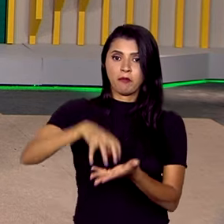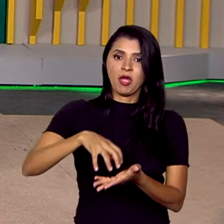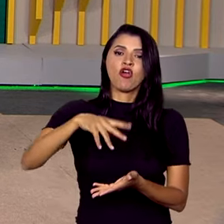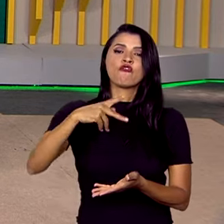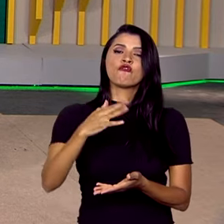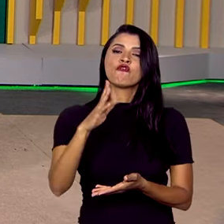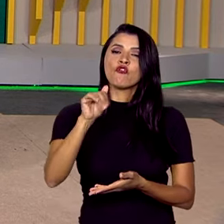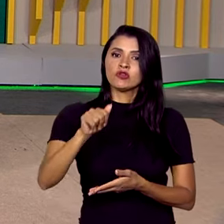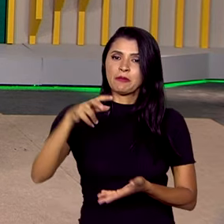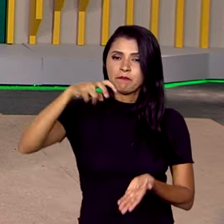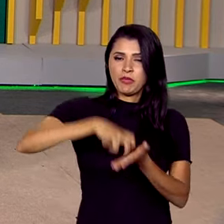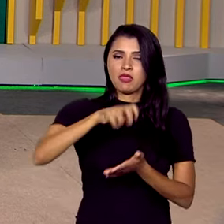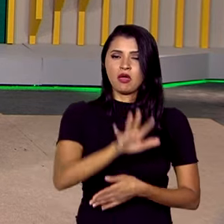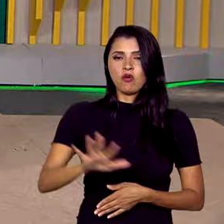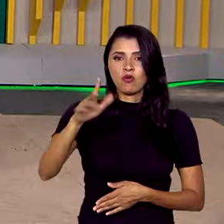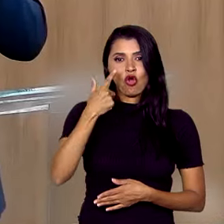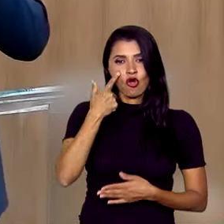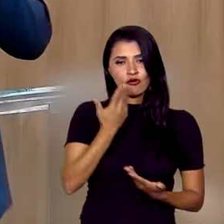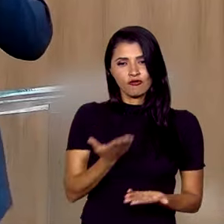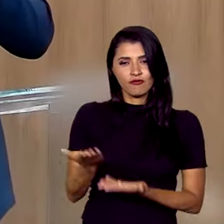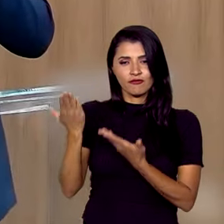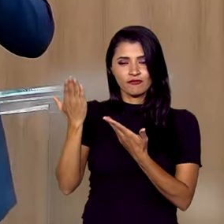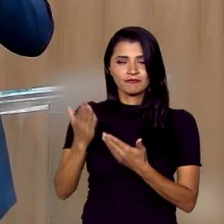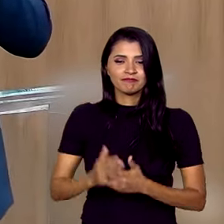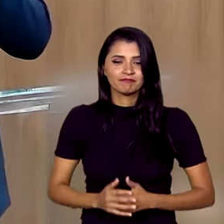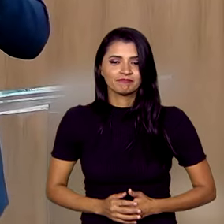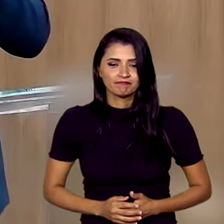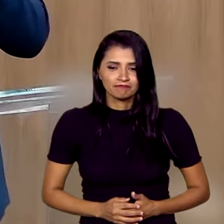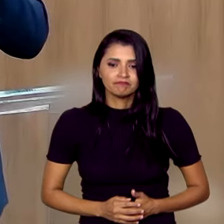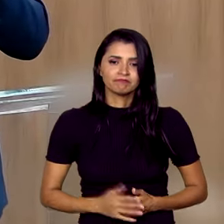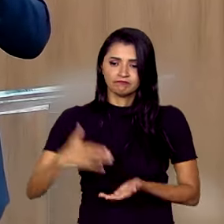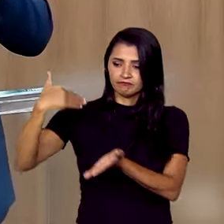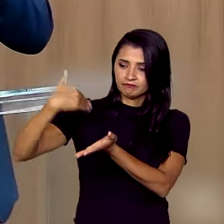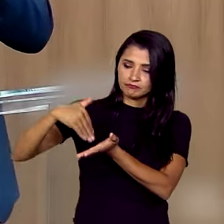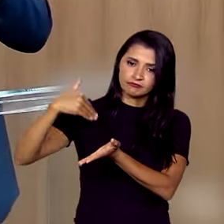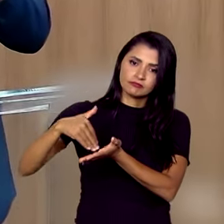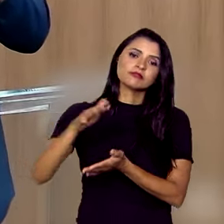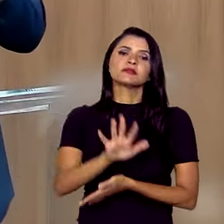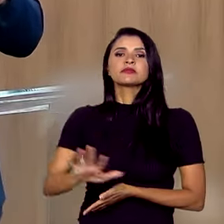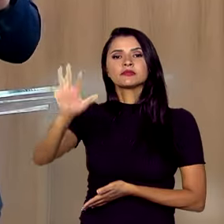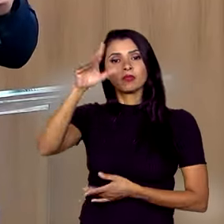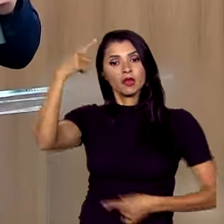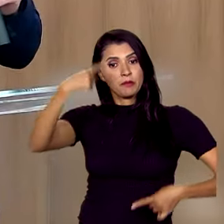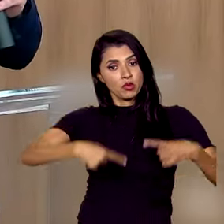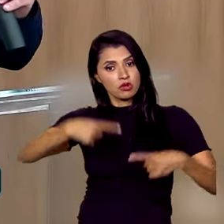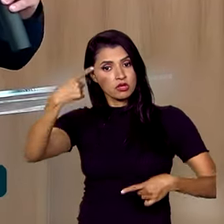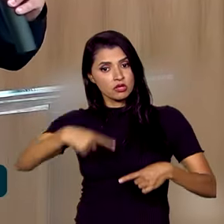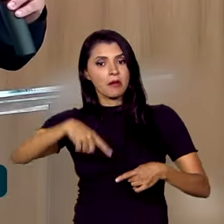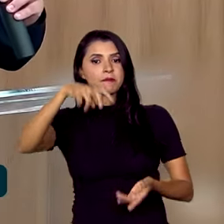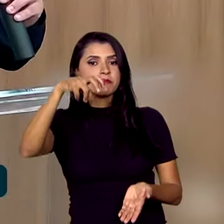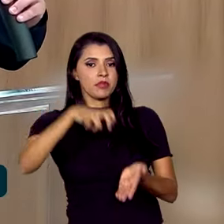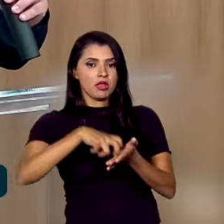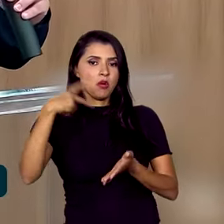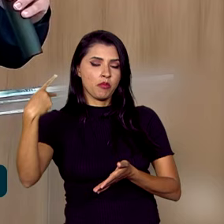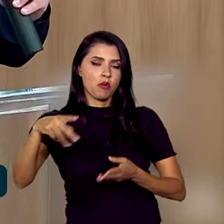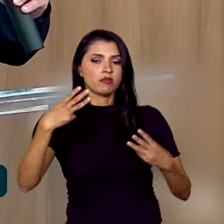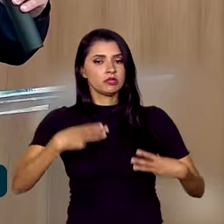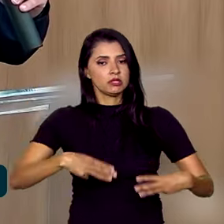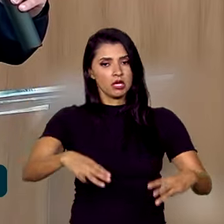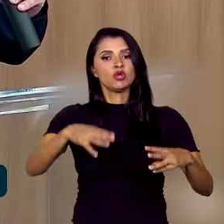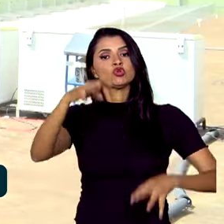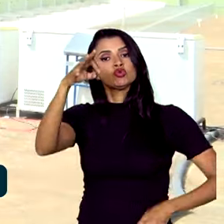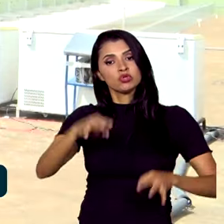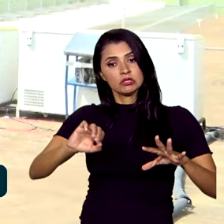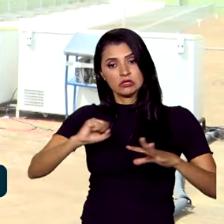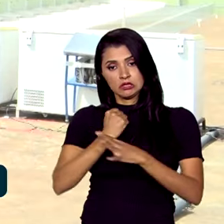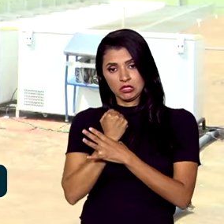acompanhe na reportagem de acordo com seco do Ministério da Justiça e Segurança